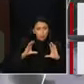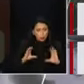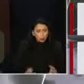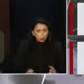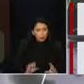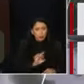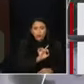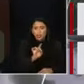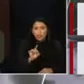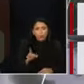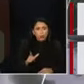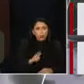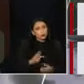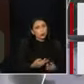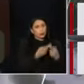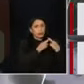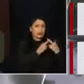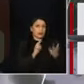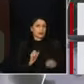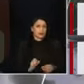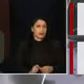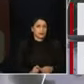cada indivíduo.